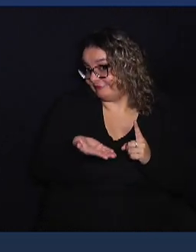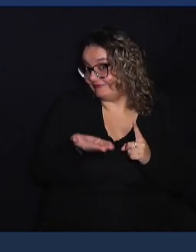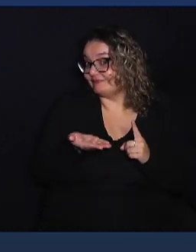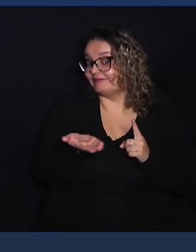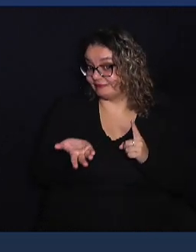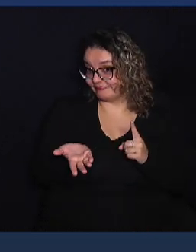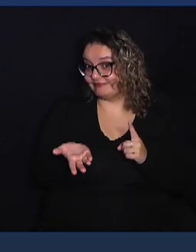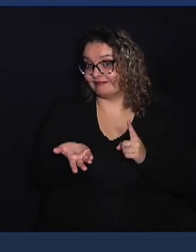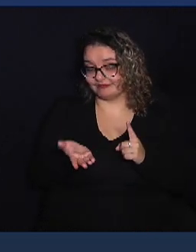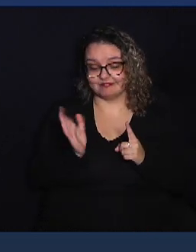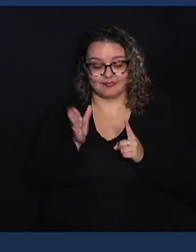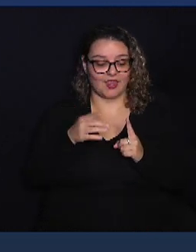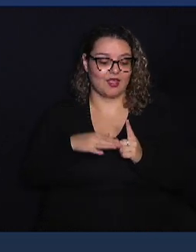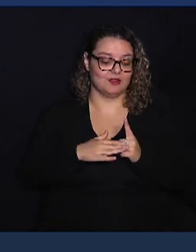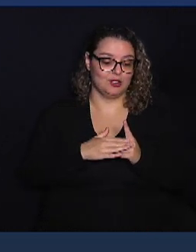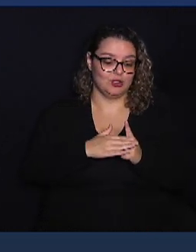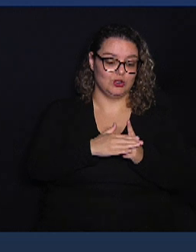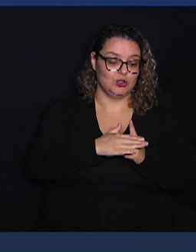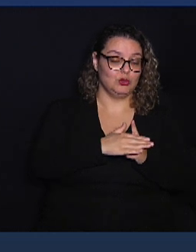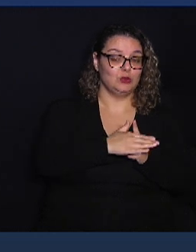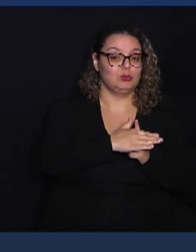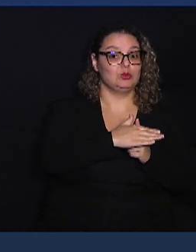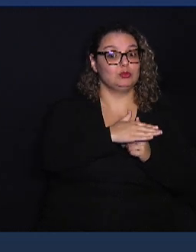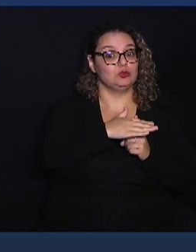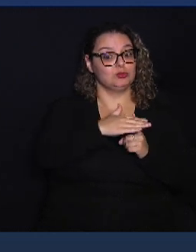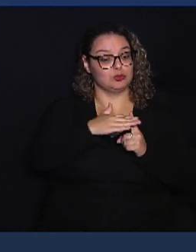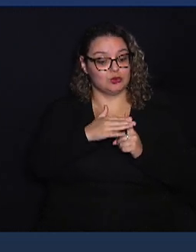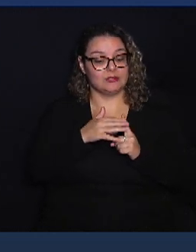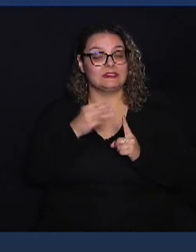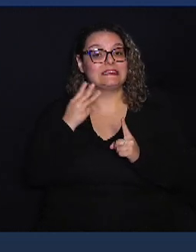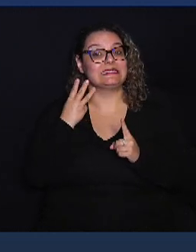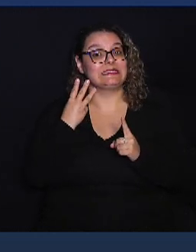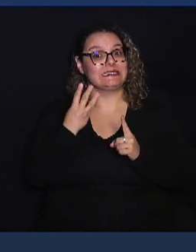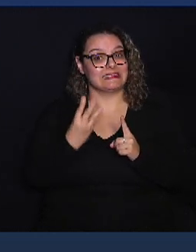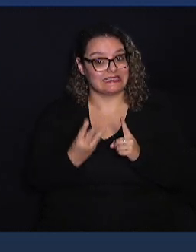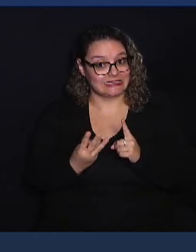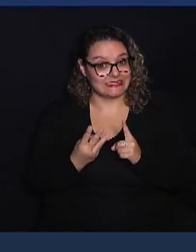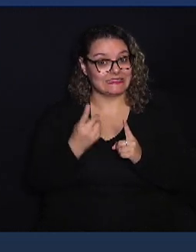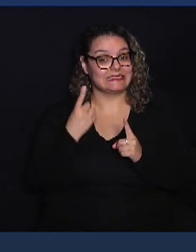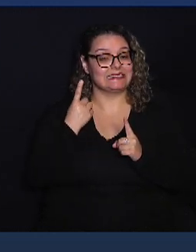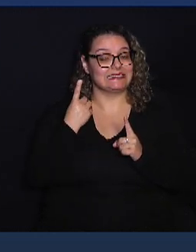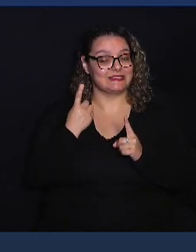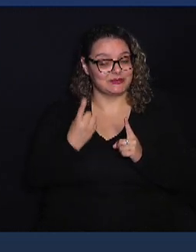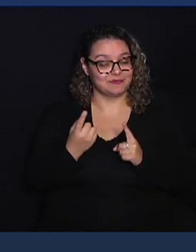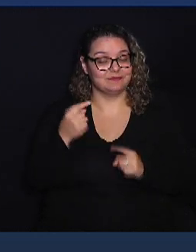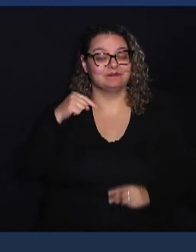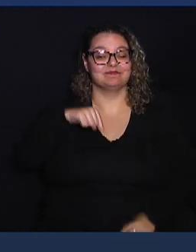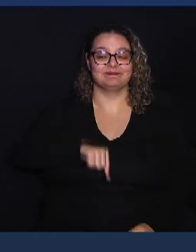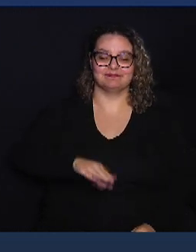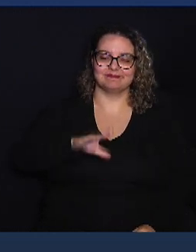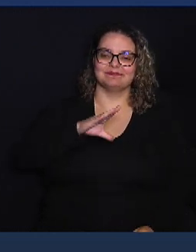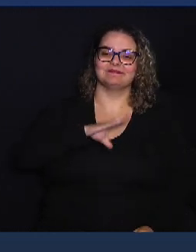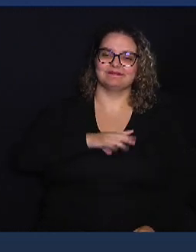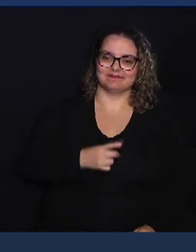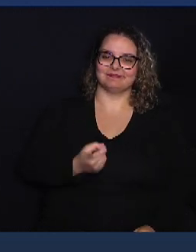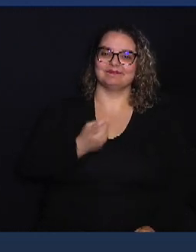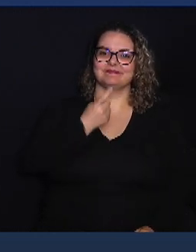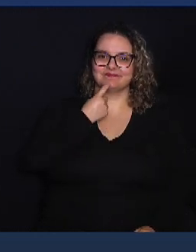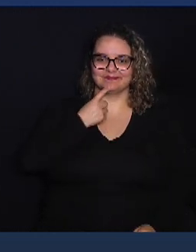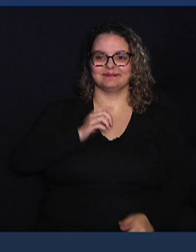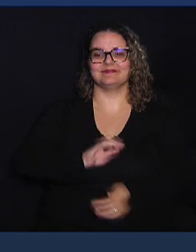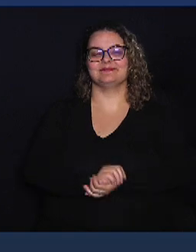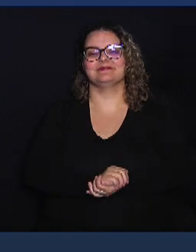mínima elevada. Ao longo do dia, a temperatura sobe, podendo chegar aos 31 graus aqui na cidade